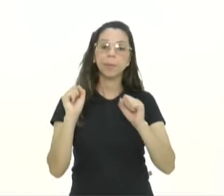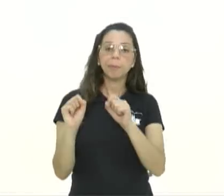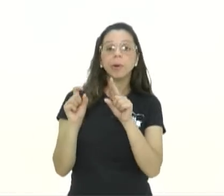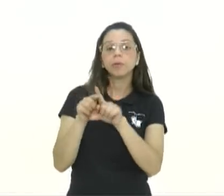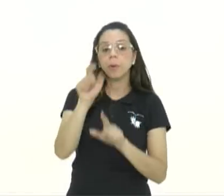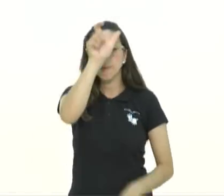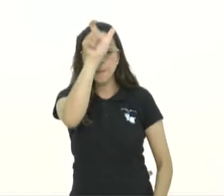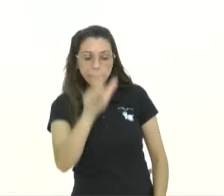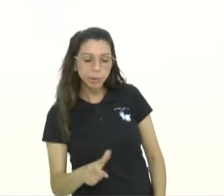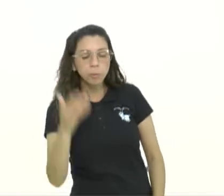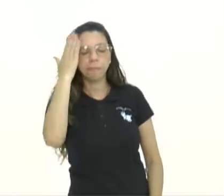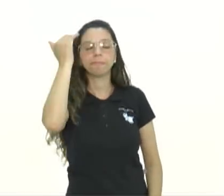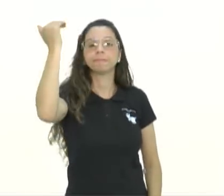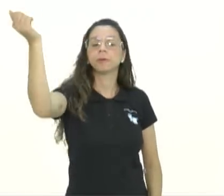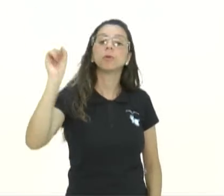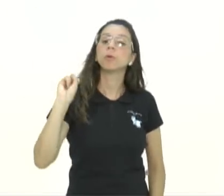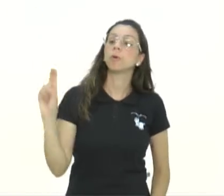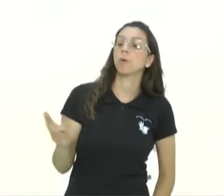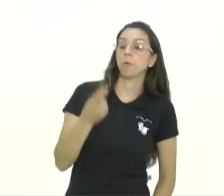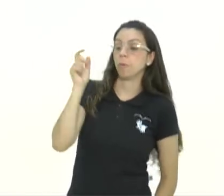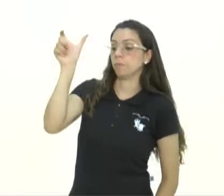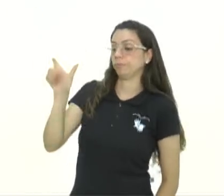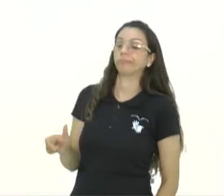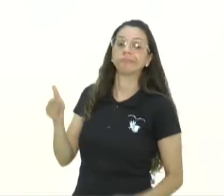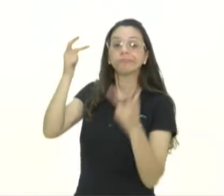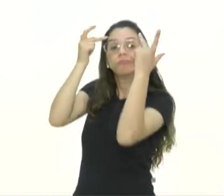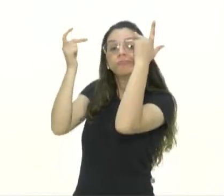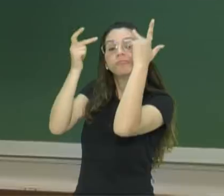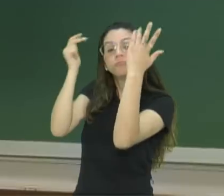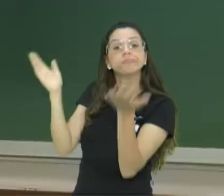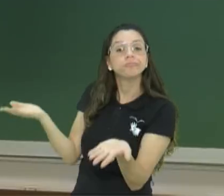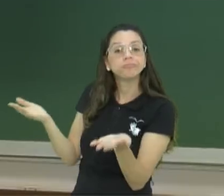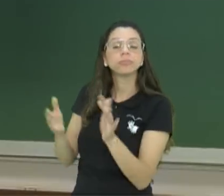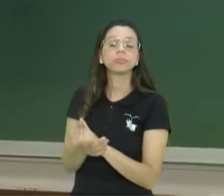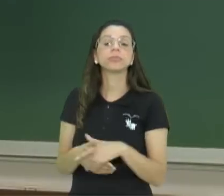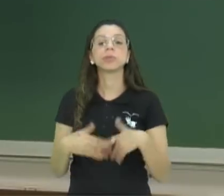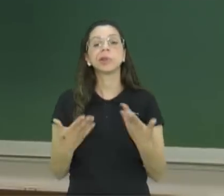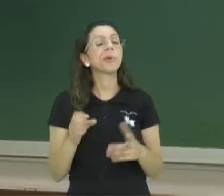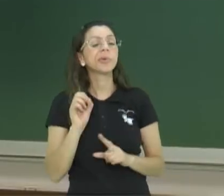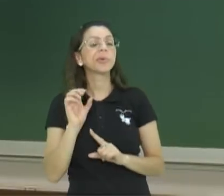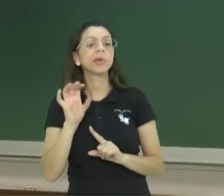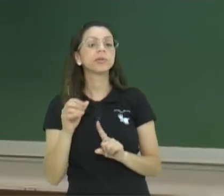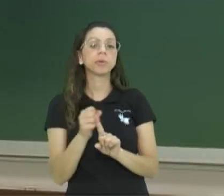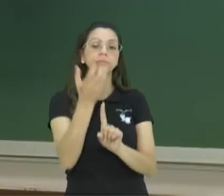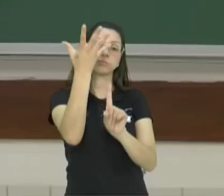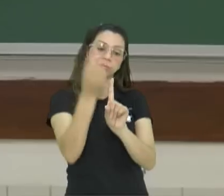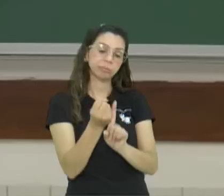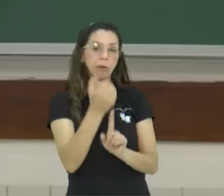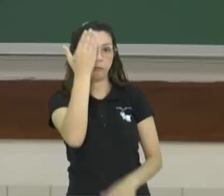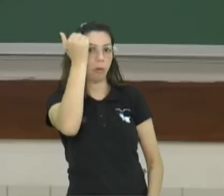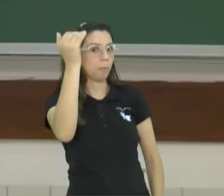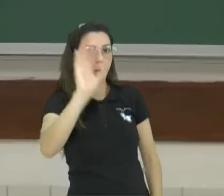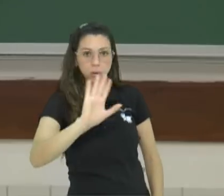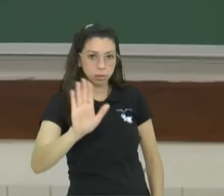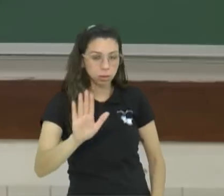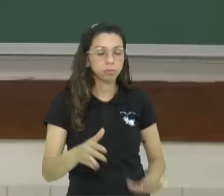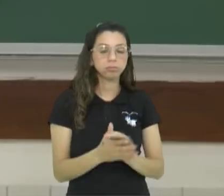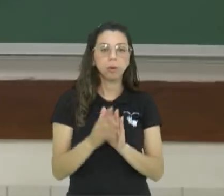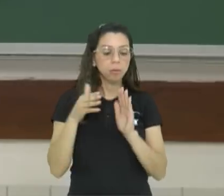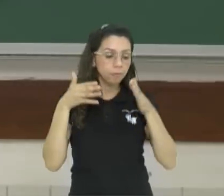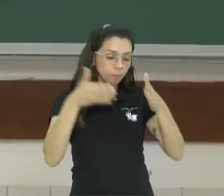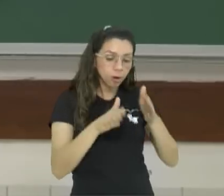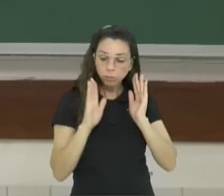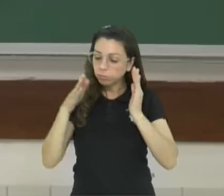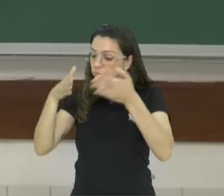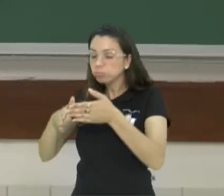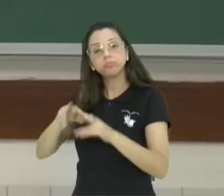grande personalidade ou sejam de uma pessoa comum. Então, biografia não é só para personalidades, não é só para pessoas famosas, pode ser